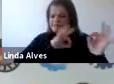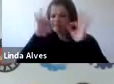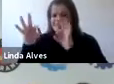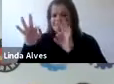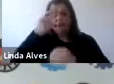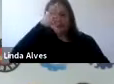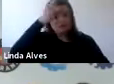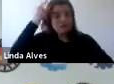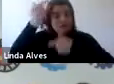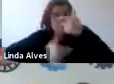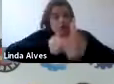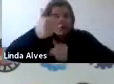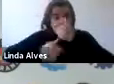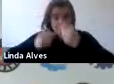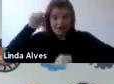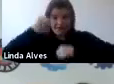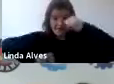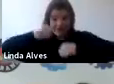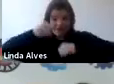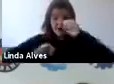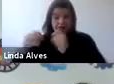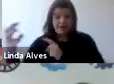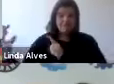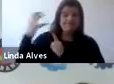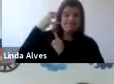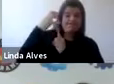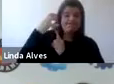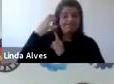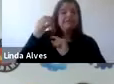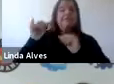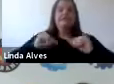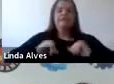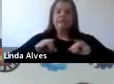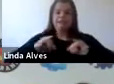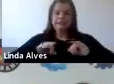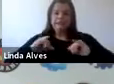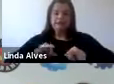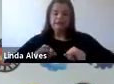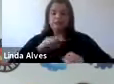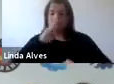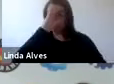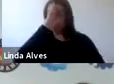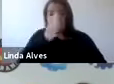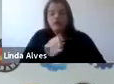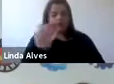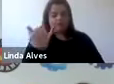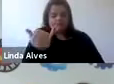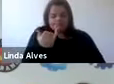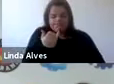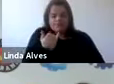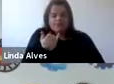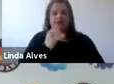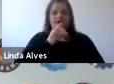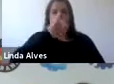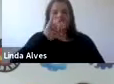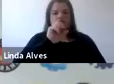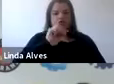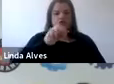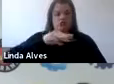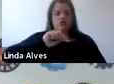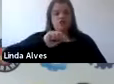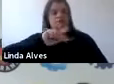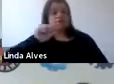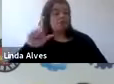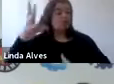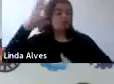este impacto, precisam saber da informação diretamente da fonte. E a fonte, gente, é quem está lá em São